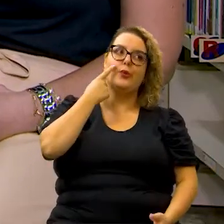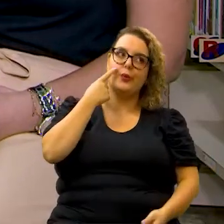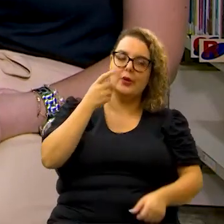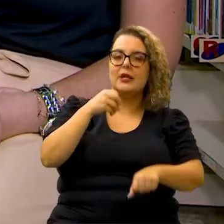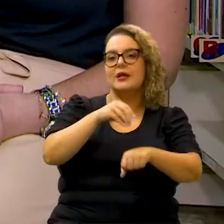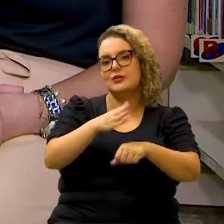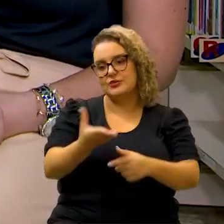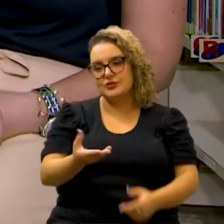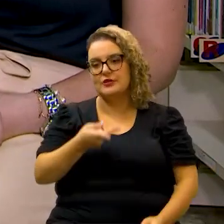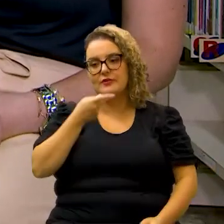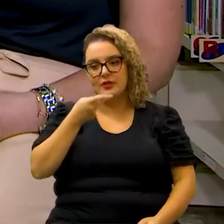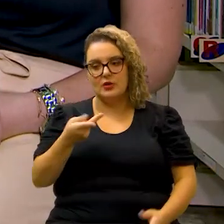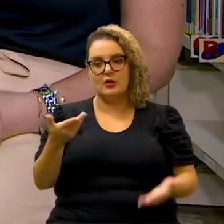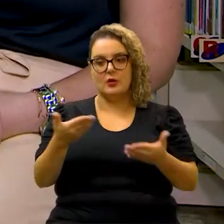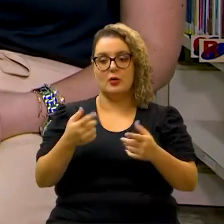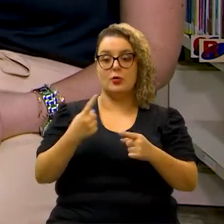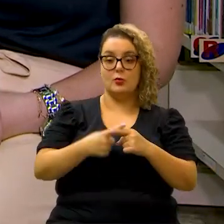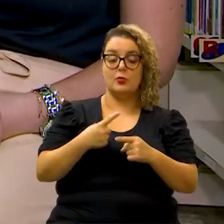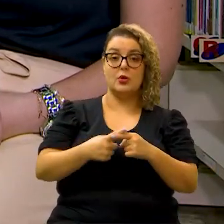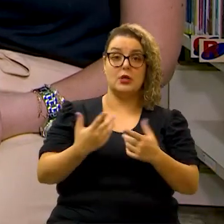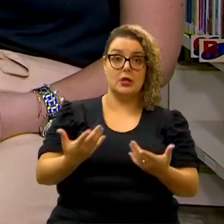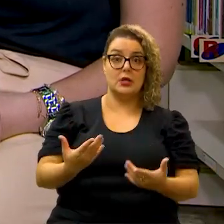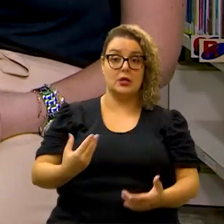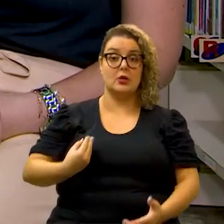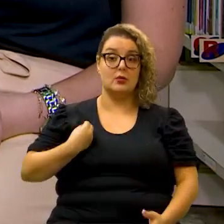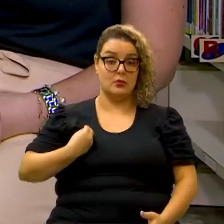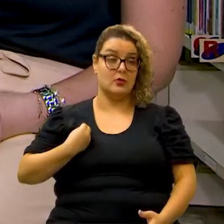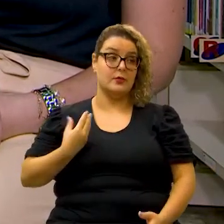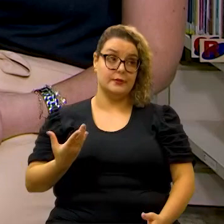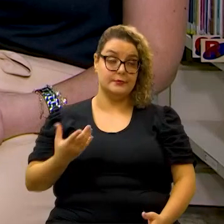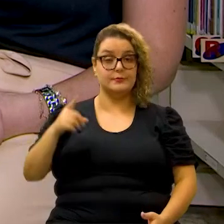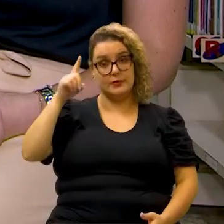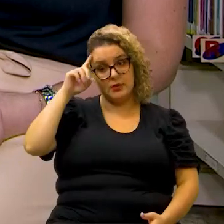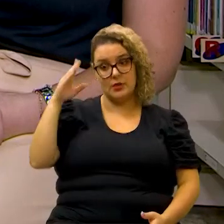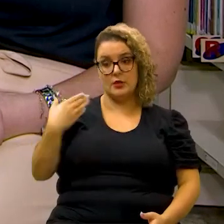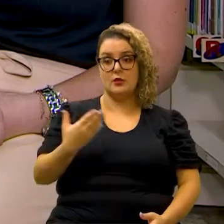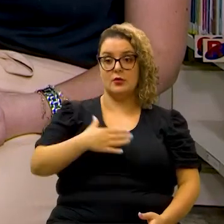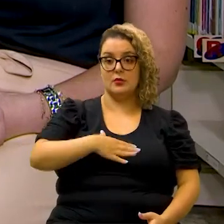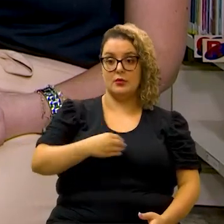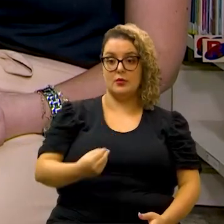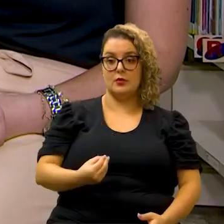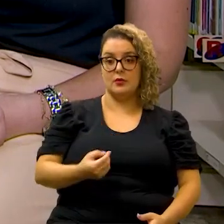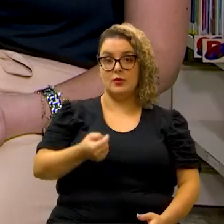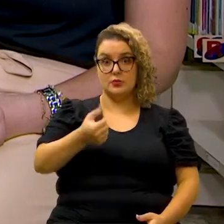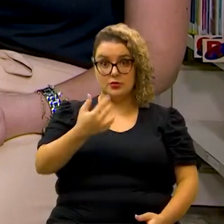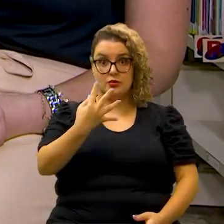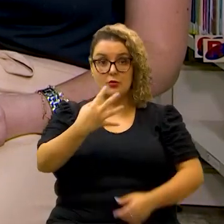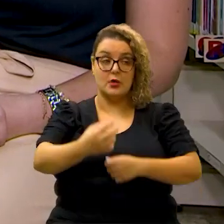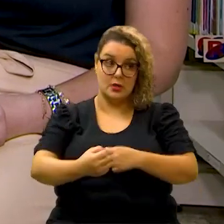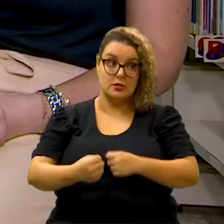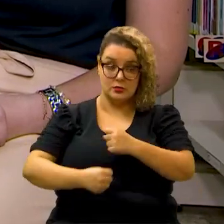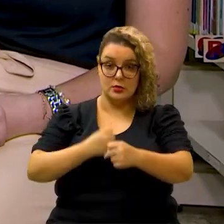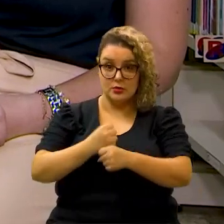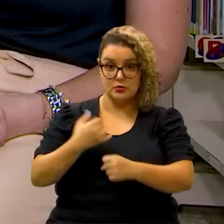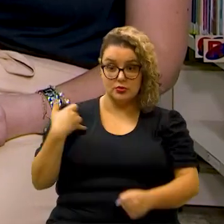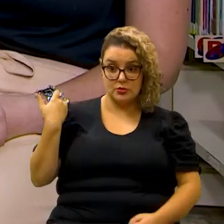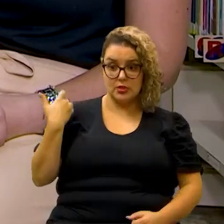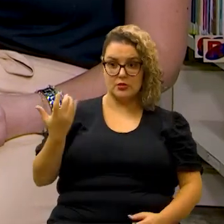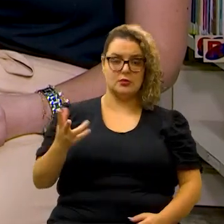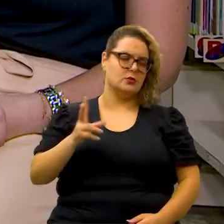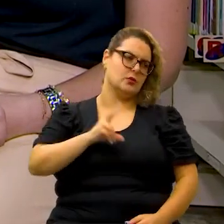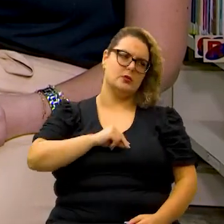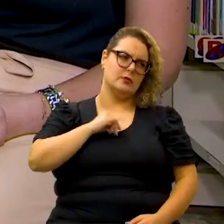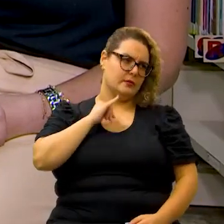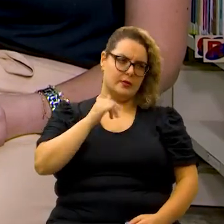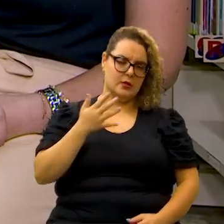só, a dica que você deu agora, porque eu vivencio isso, né? Tenho um filho de quase 4 anos